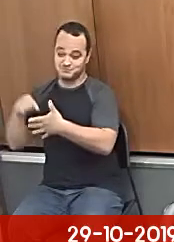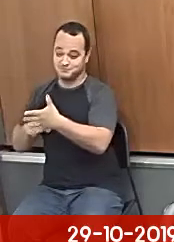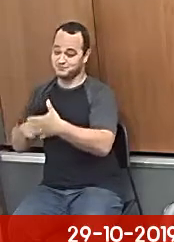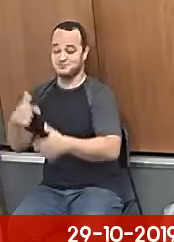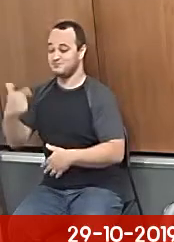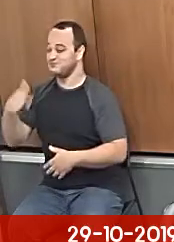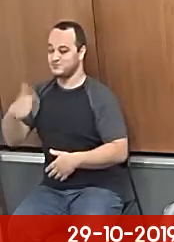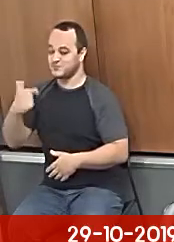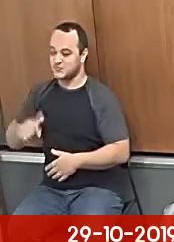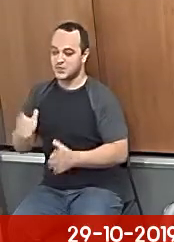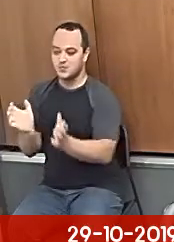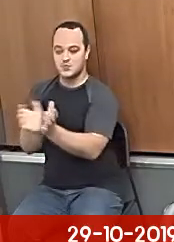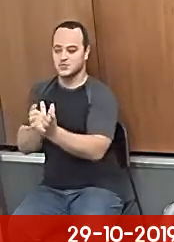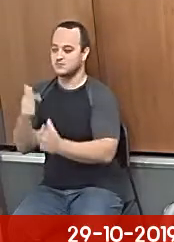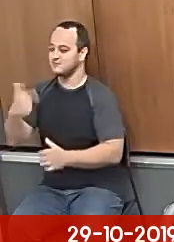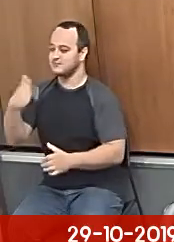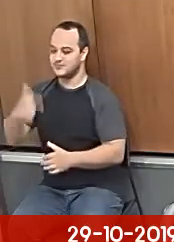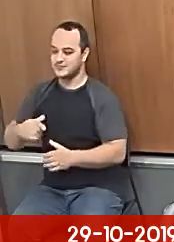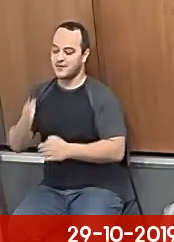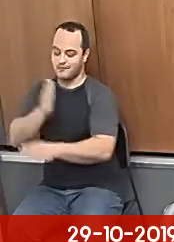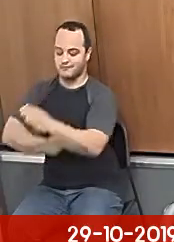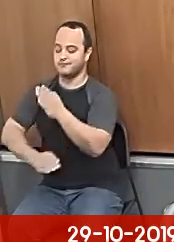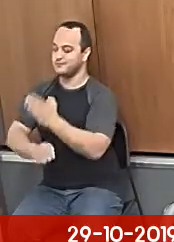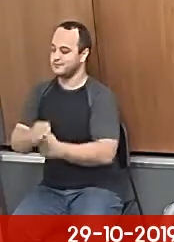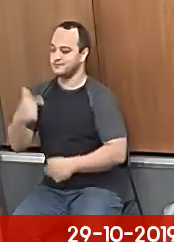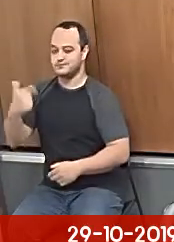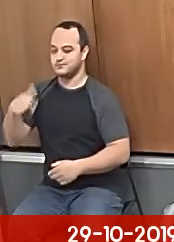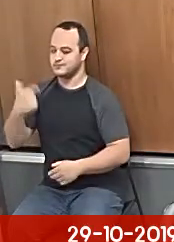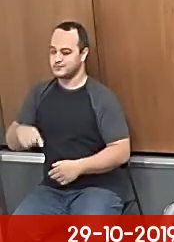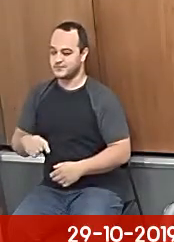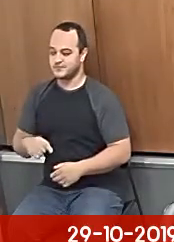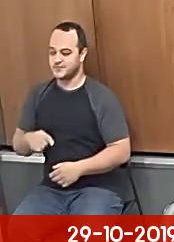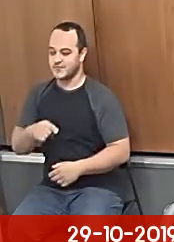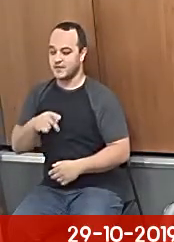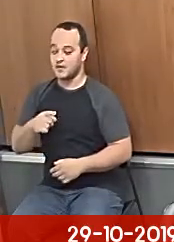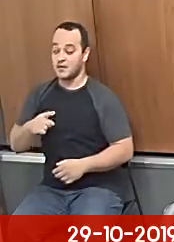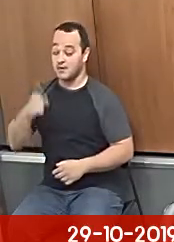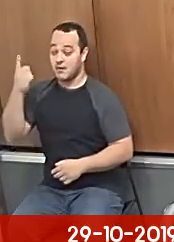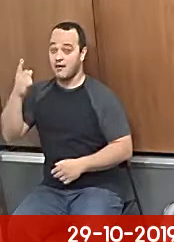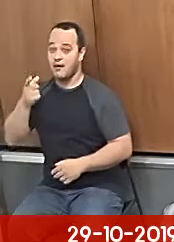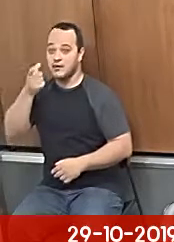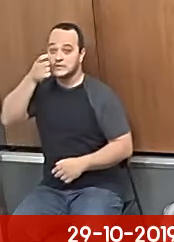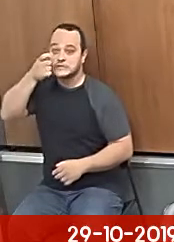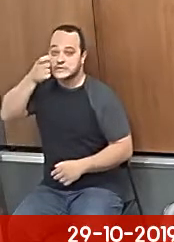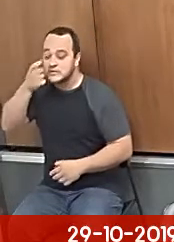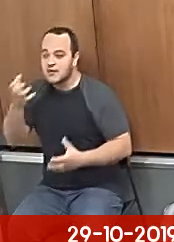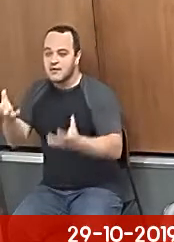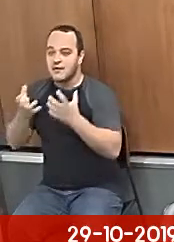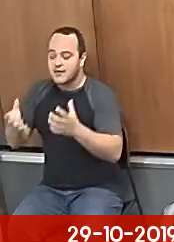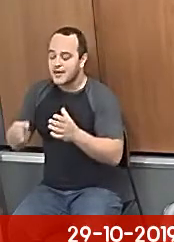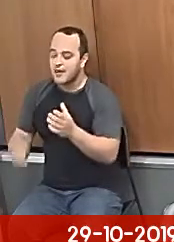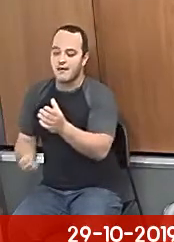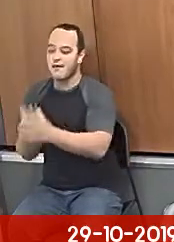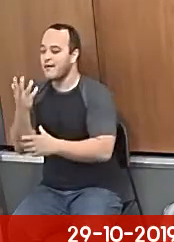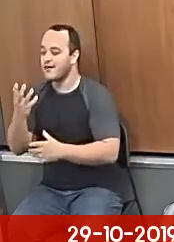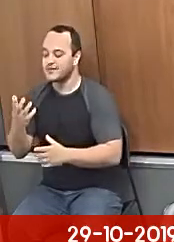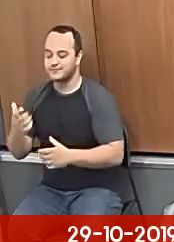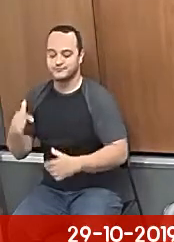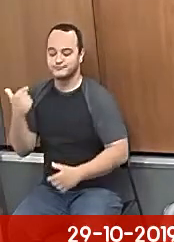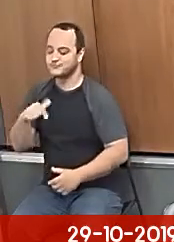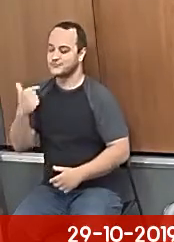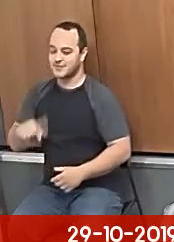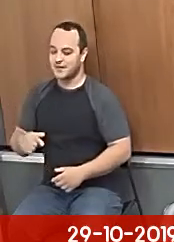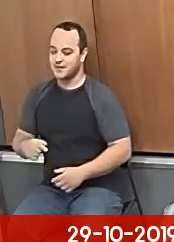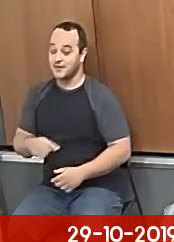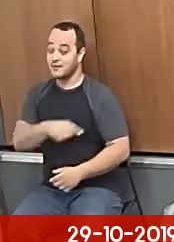assim, é, ninguém começou, ninguém apoiou, mas se você tiver um apoio lá, chove. É.